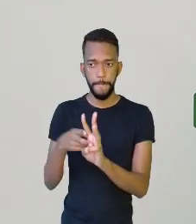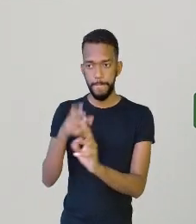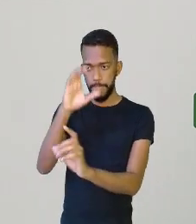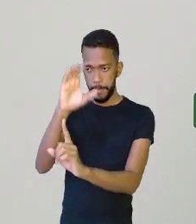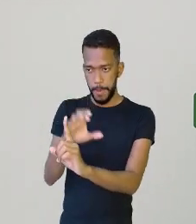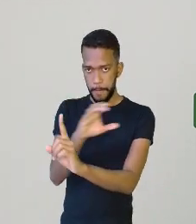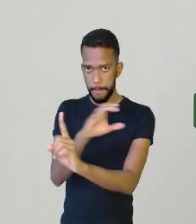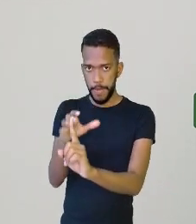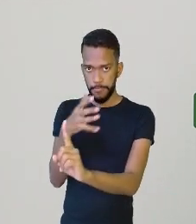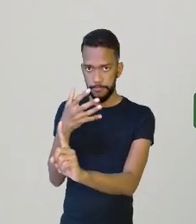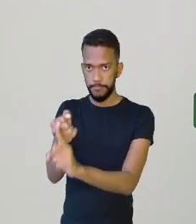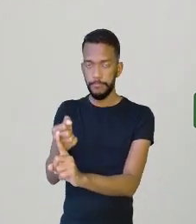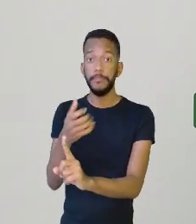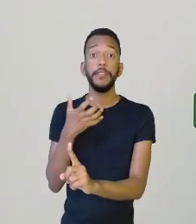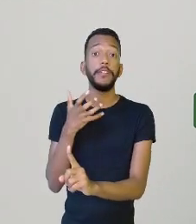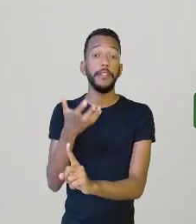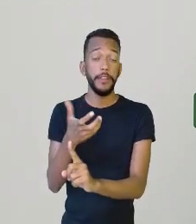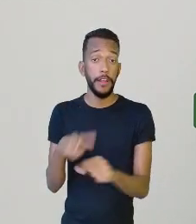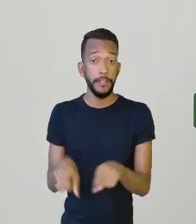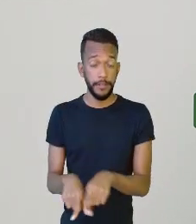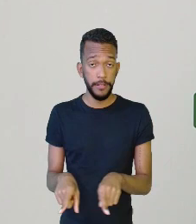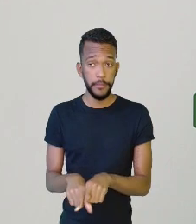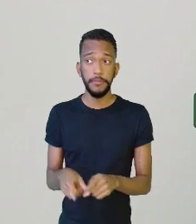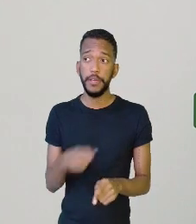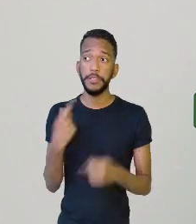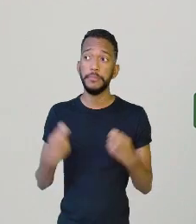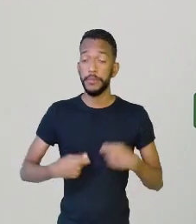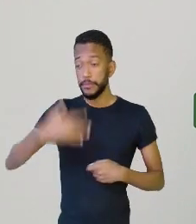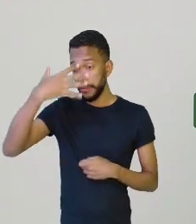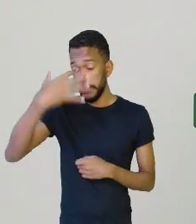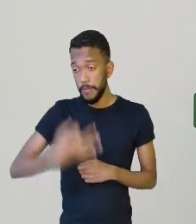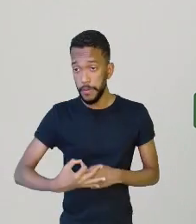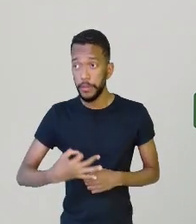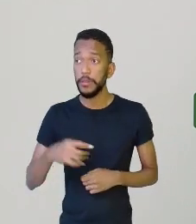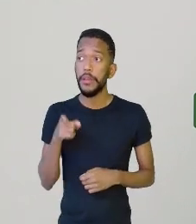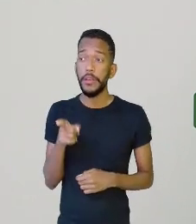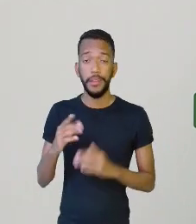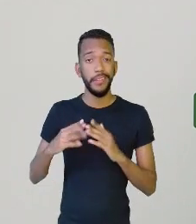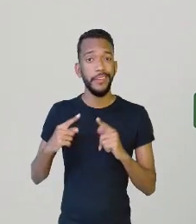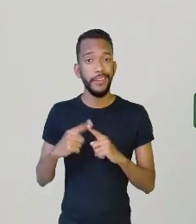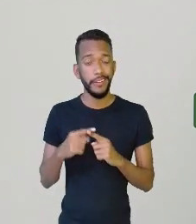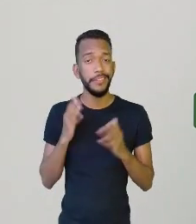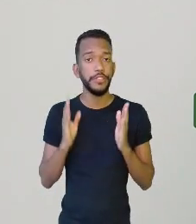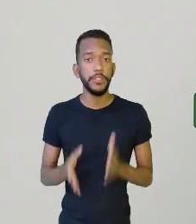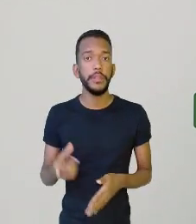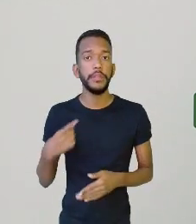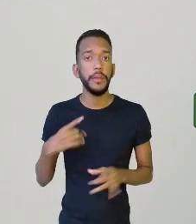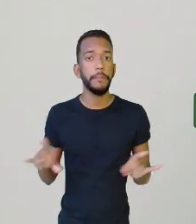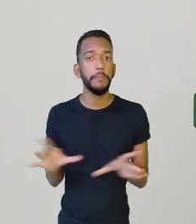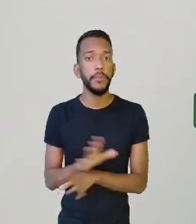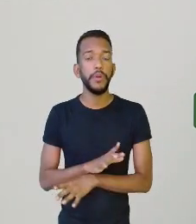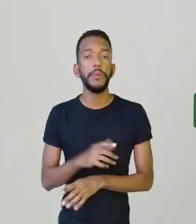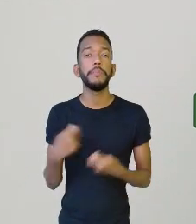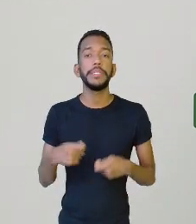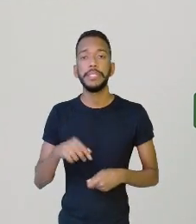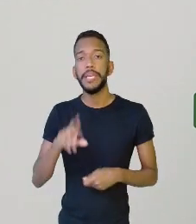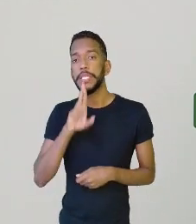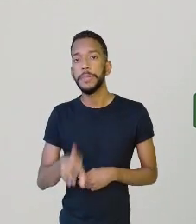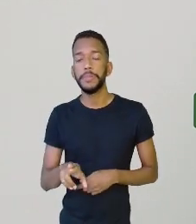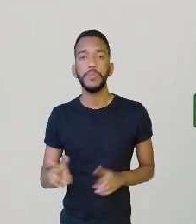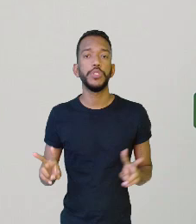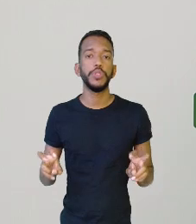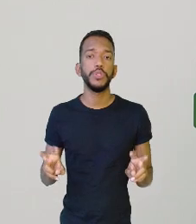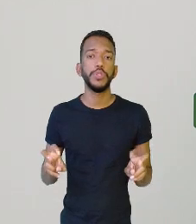também. Mas a gente precisa compreender que essa igreja tinha que responder